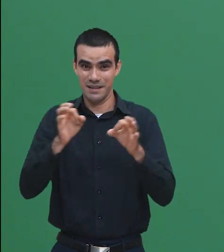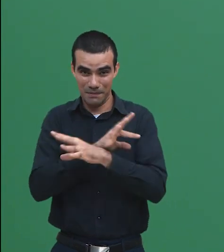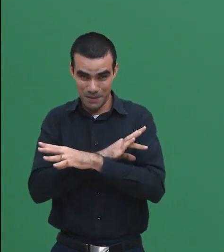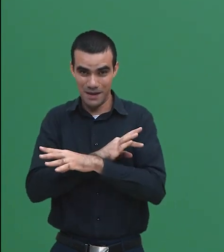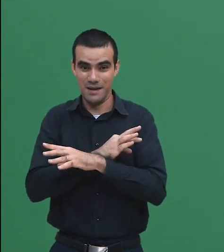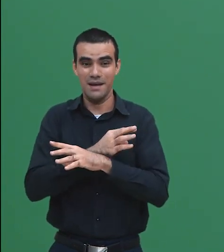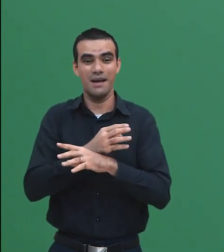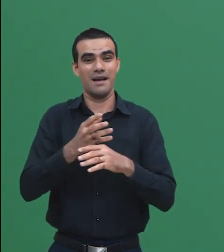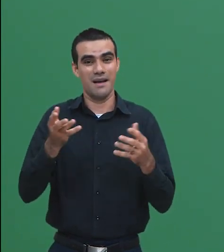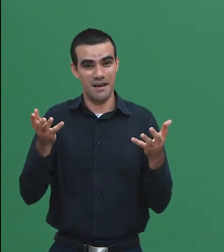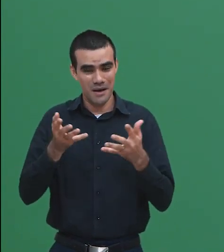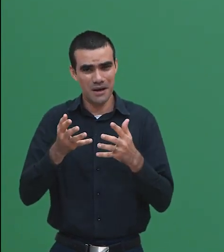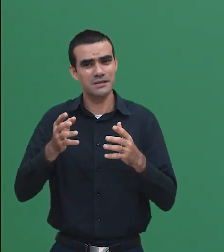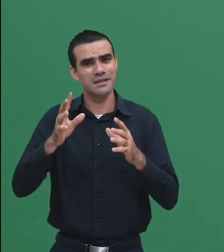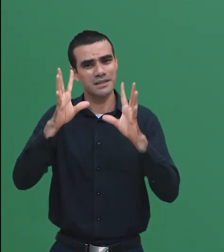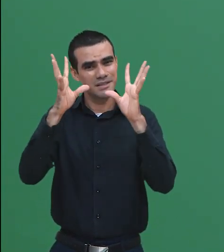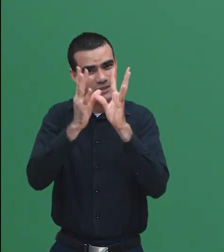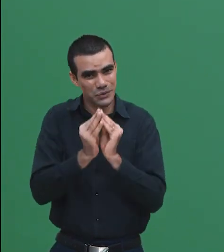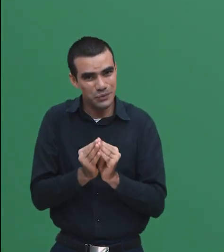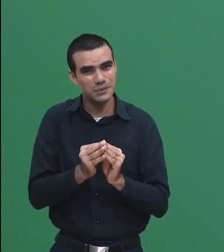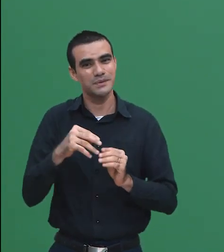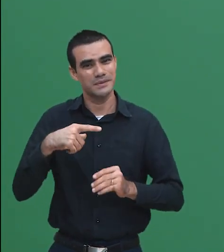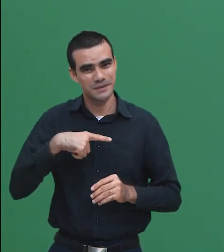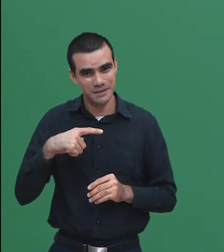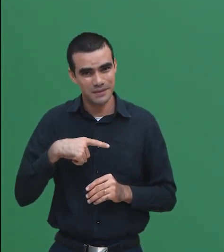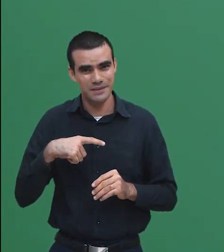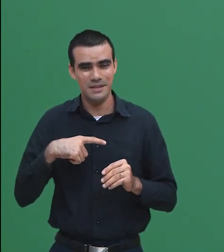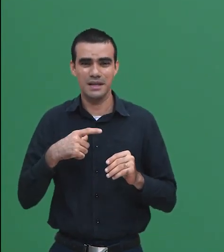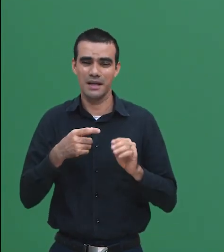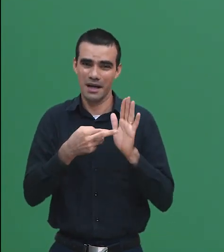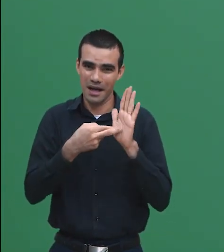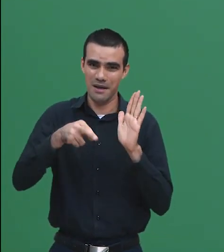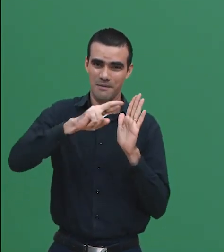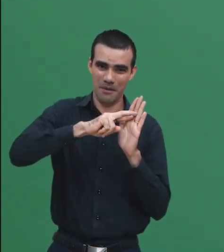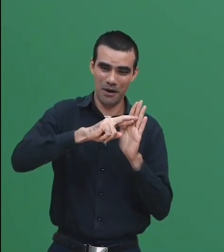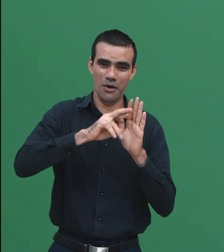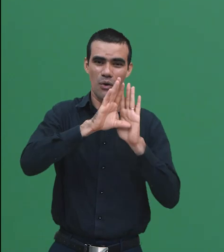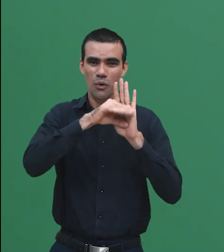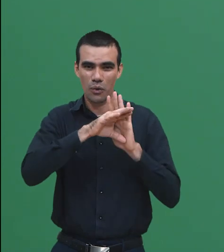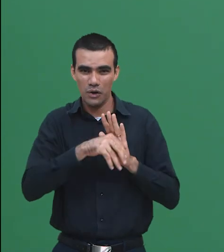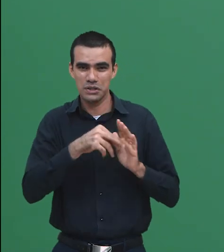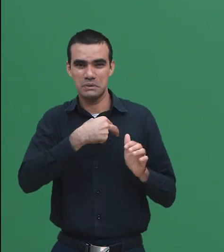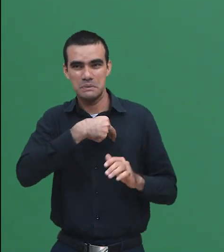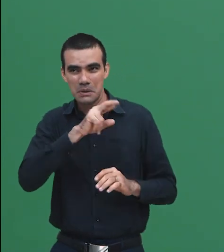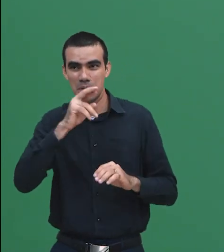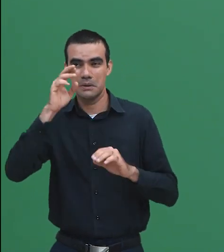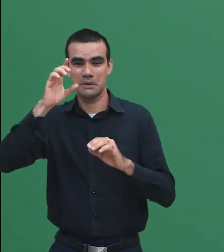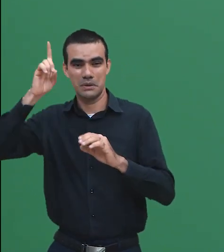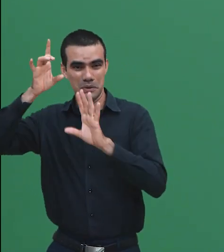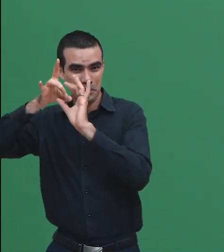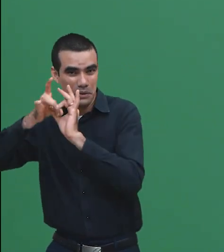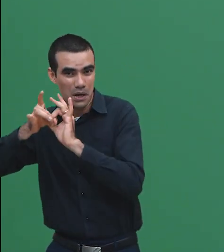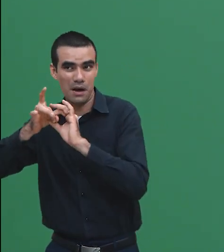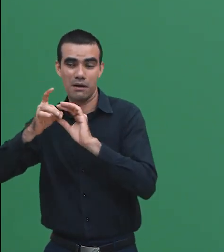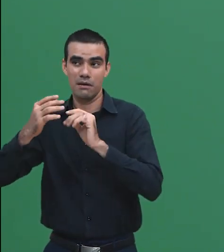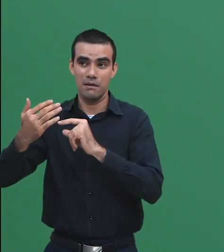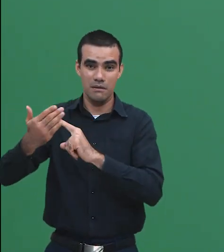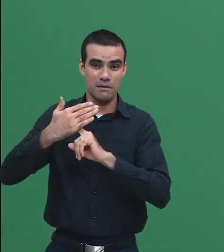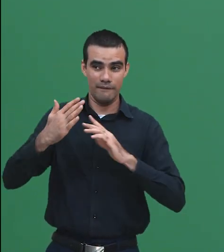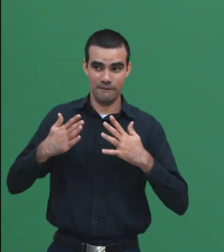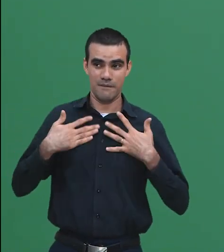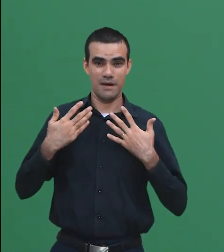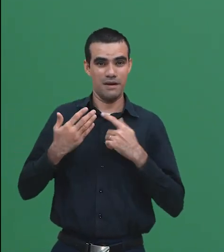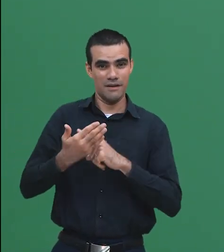término desse nosso segundo bloco, a gente conseguiu revisar um pouco os conceitos de espiritualidade, religiosidade, o impacto